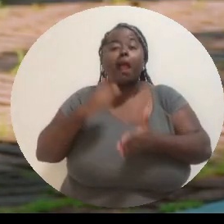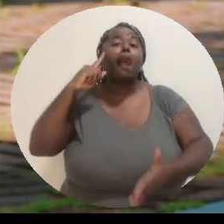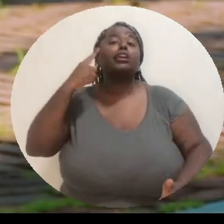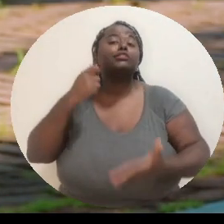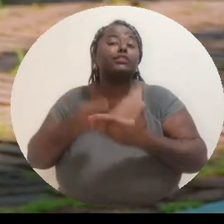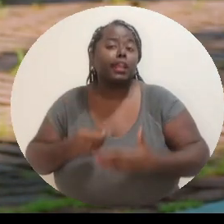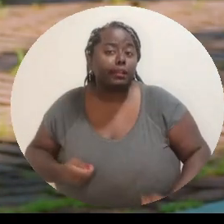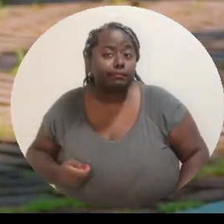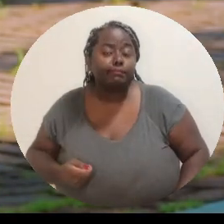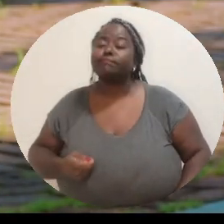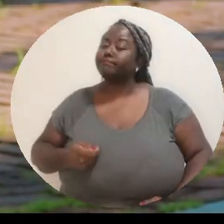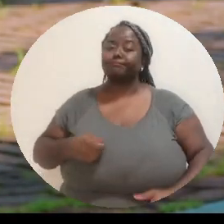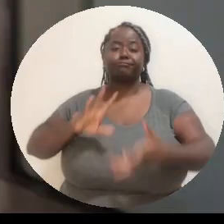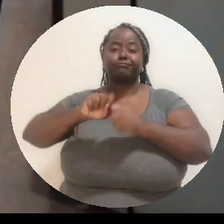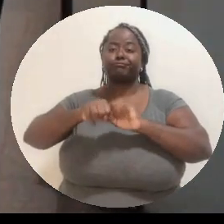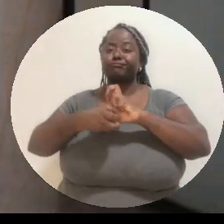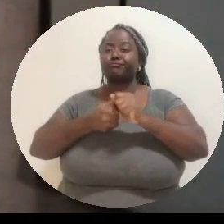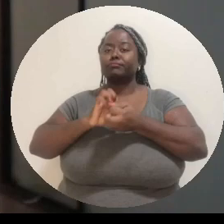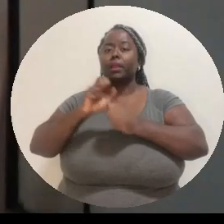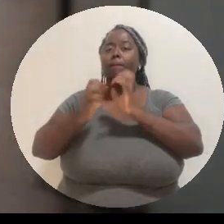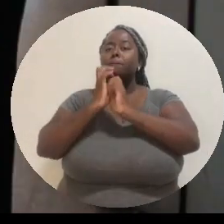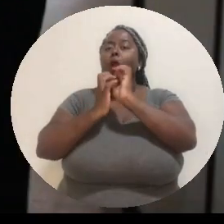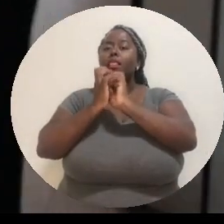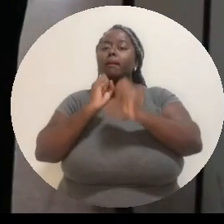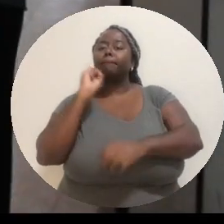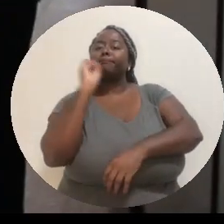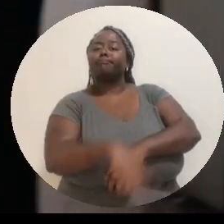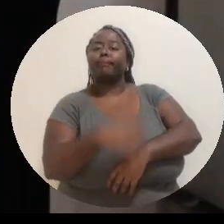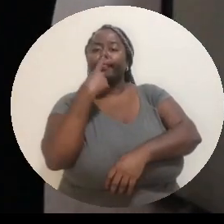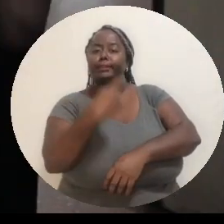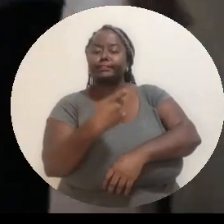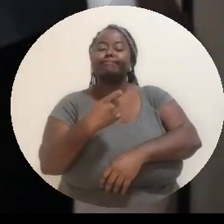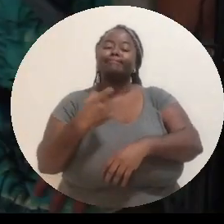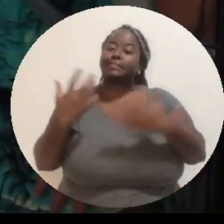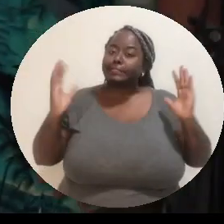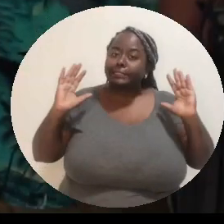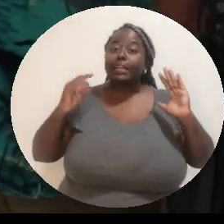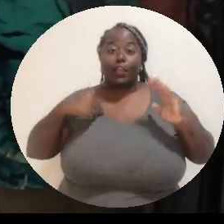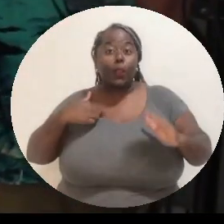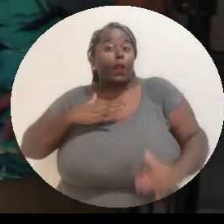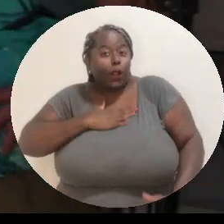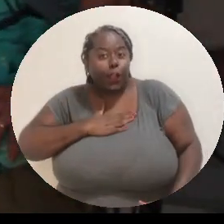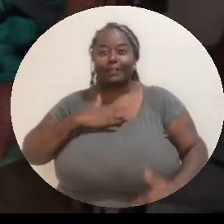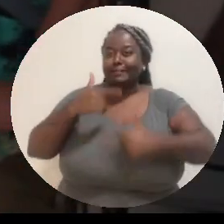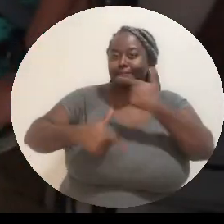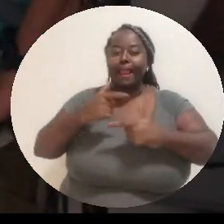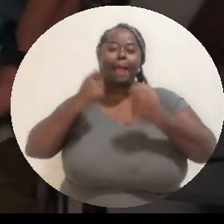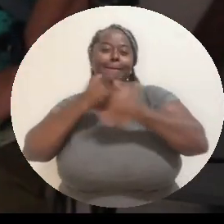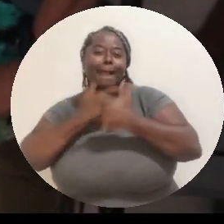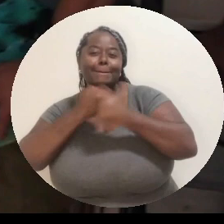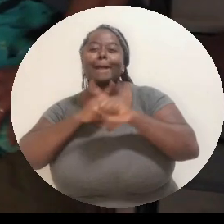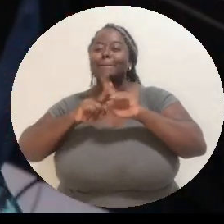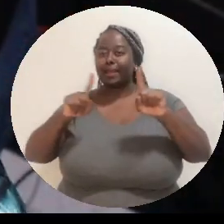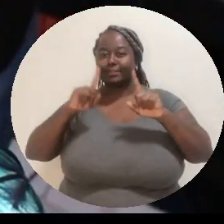bolinha, virou bolinha de papel. Eu vou te falar, eu adoro trabalhar com comédia, mas é difícil. Eu acho gostoso mexer com